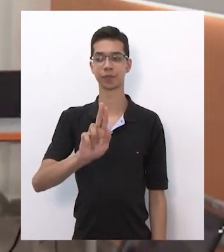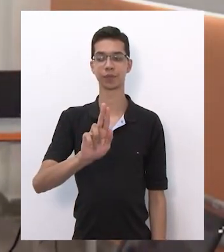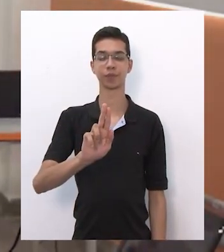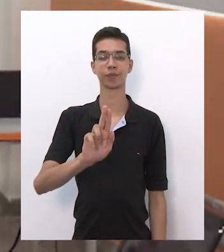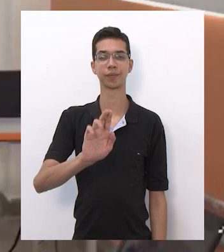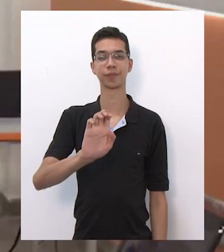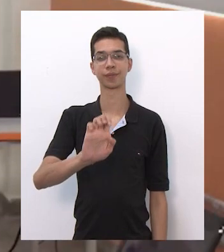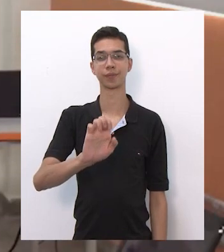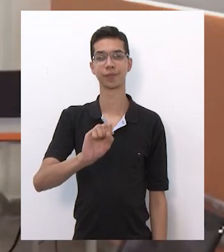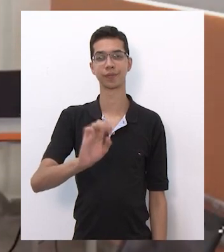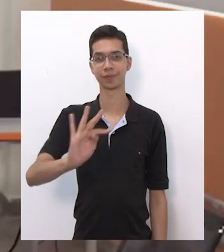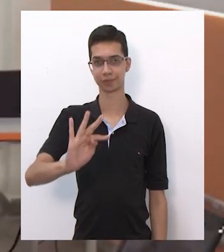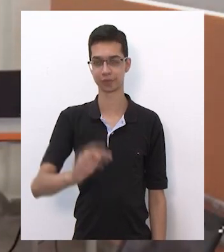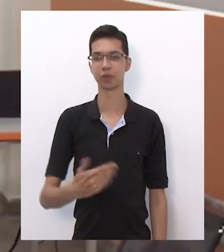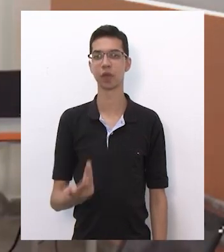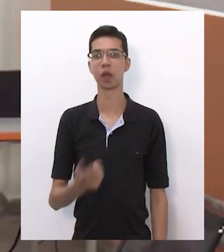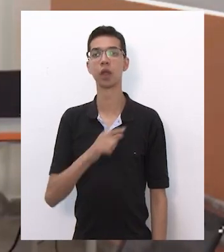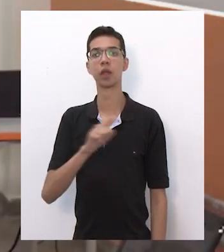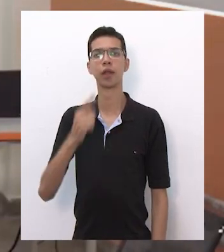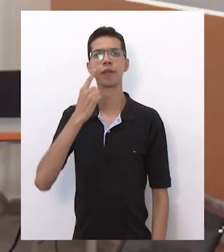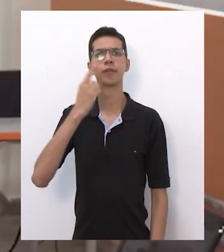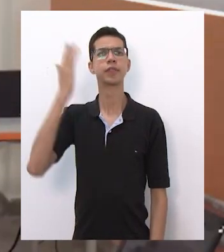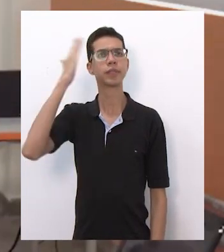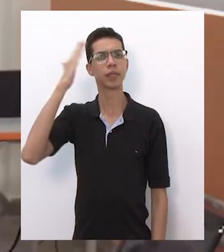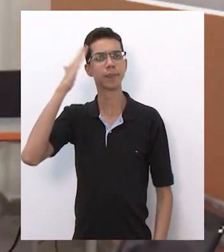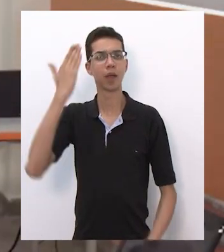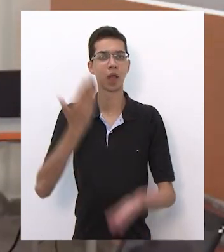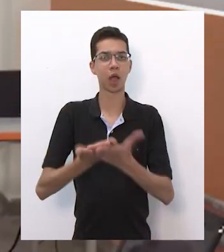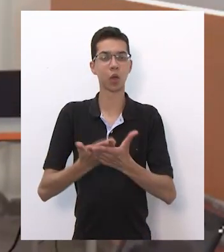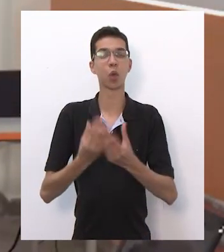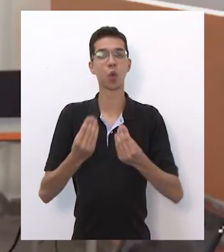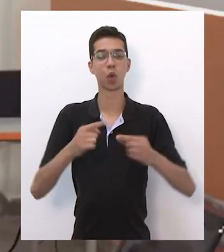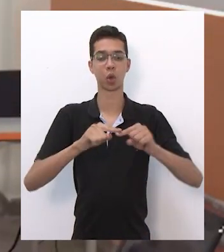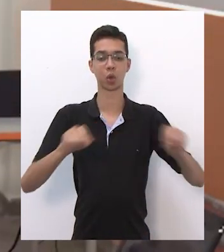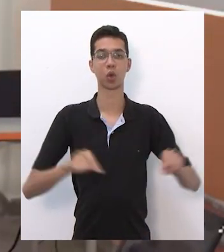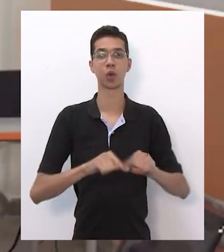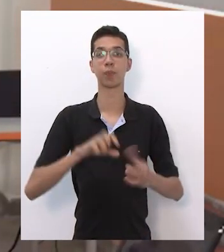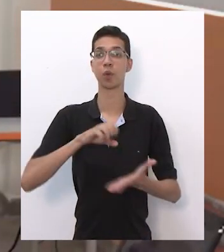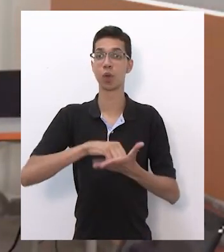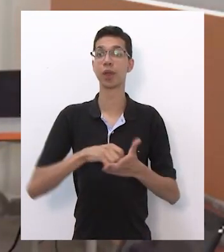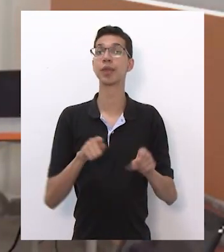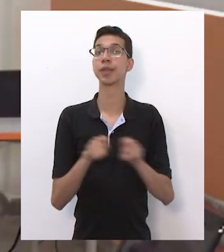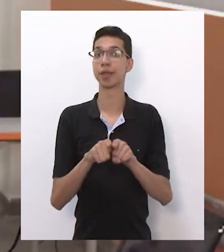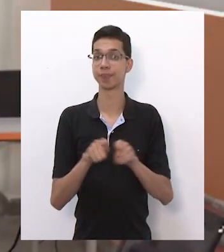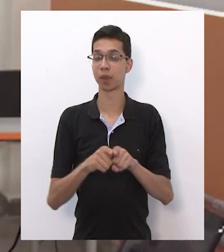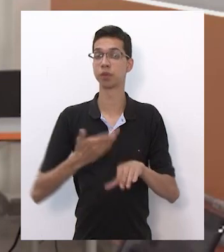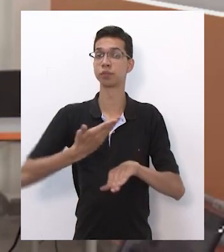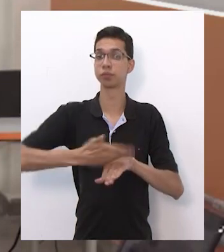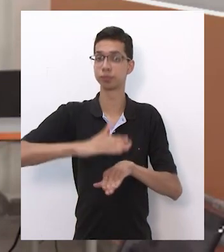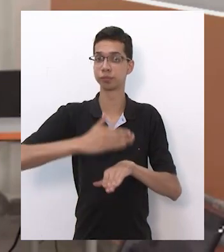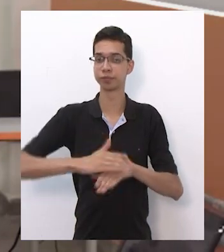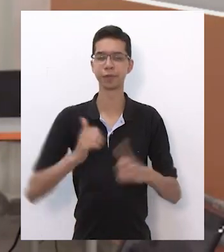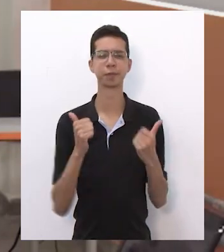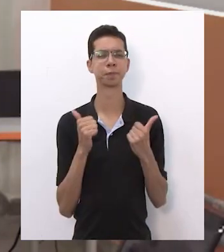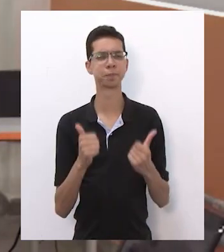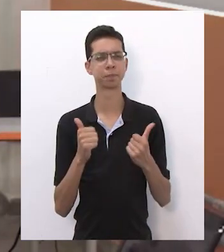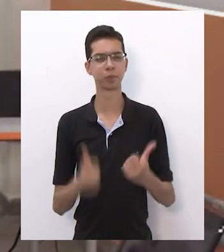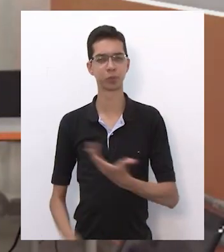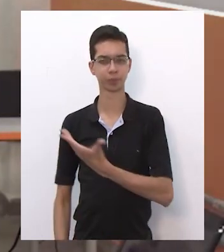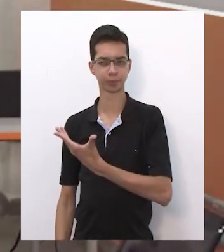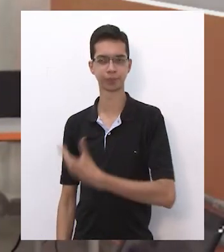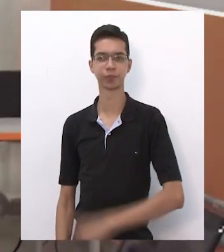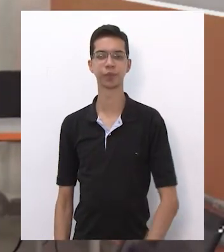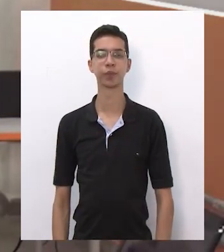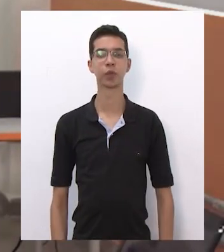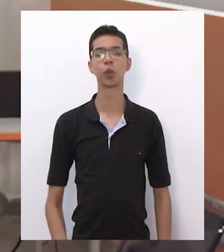ferramenta em sala de aula. Fez sua inscrição? Se inscreva também nesse webinar que vale muito a pena. Tá bom? O que o